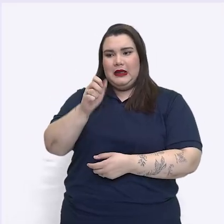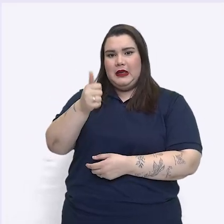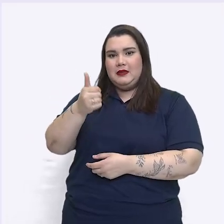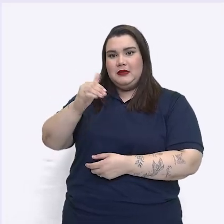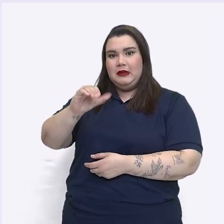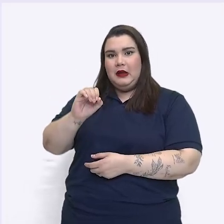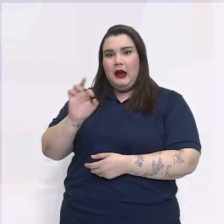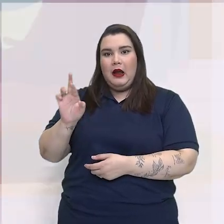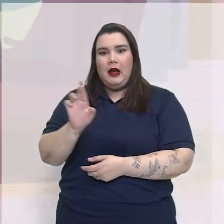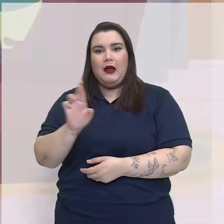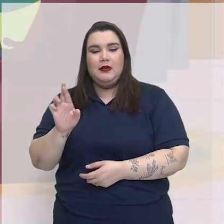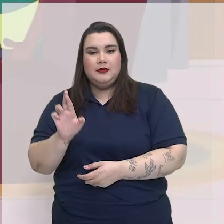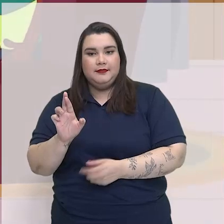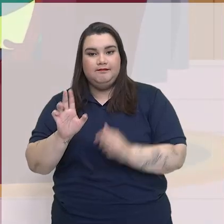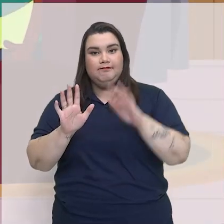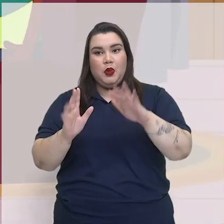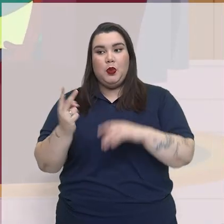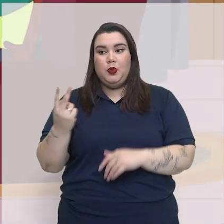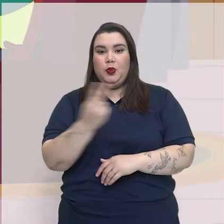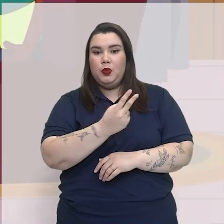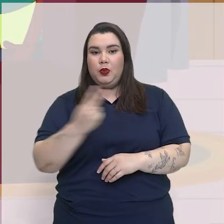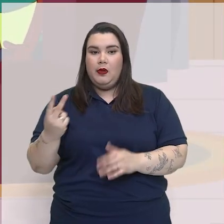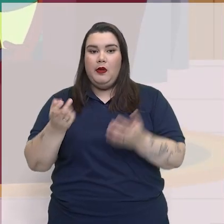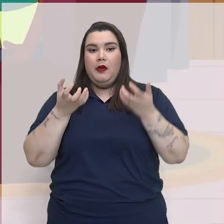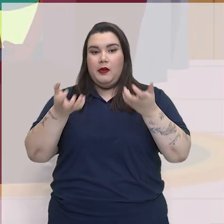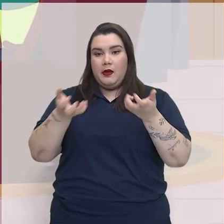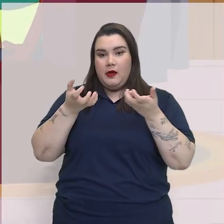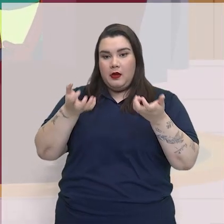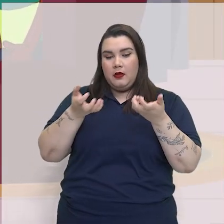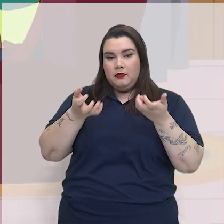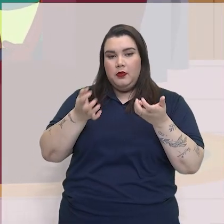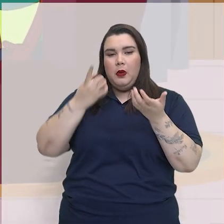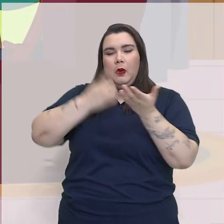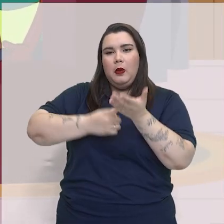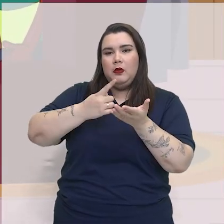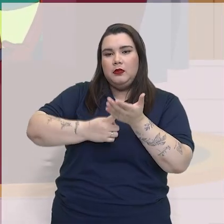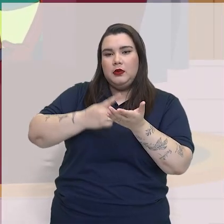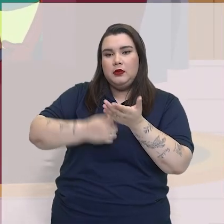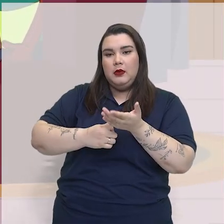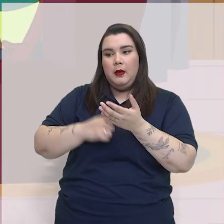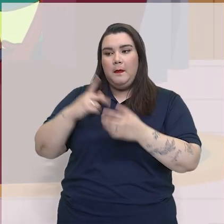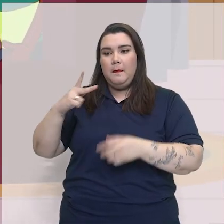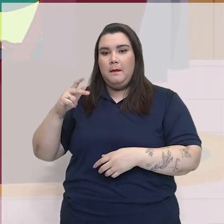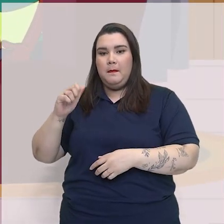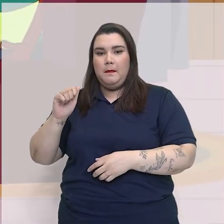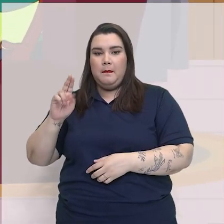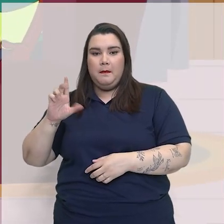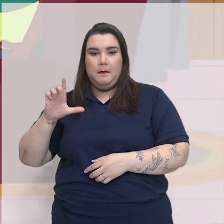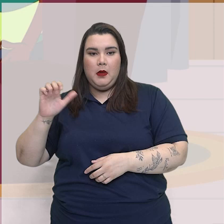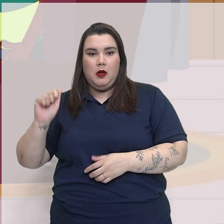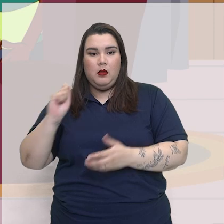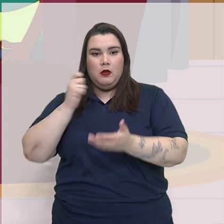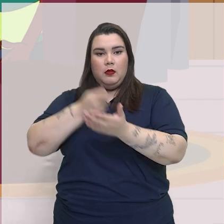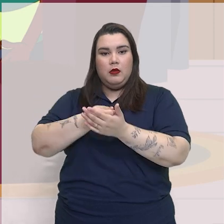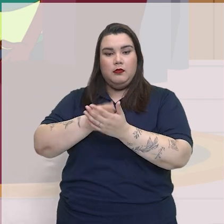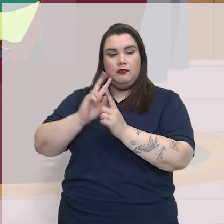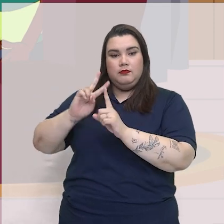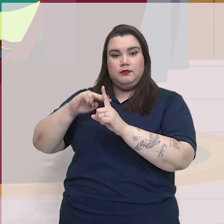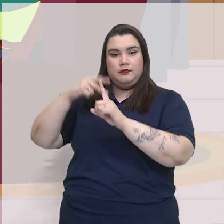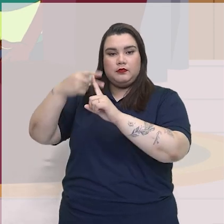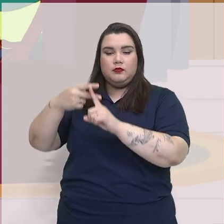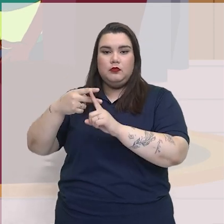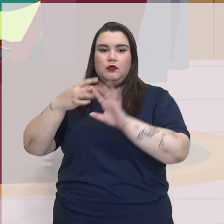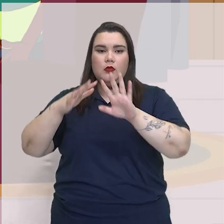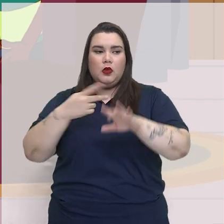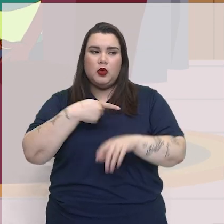R$ 510. Como as duas queriam contribuir, combinaram que Paula pagaria o dobro do que Laura. Laura, vamos dividir